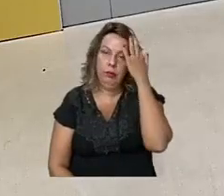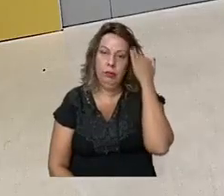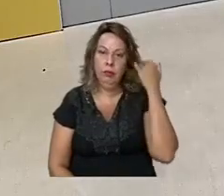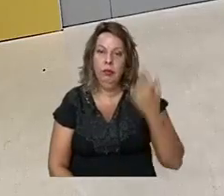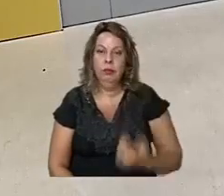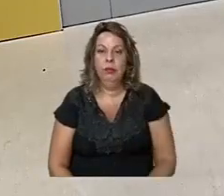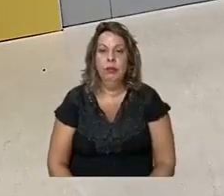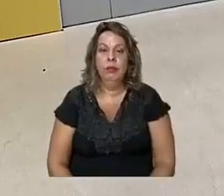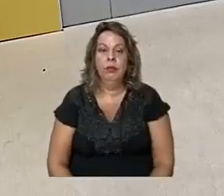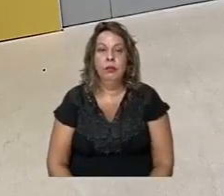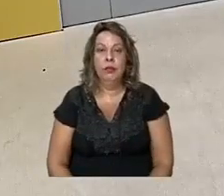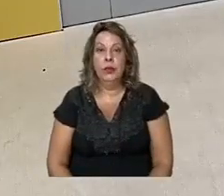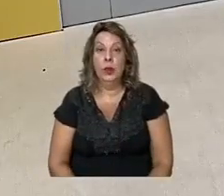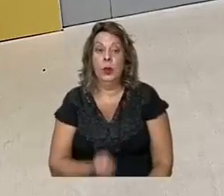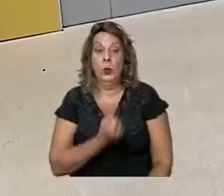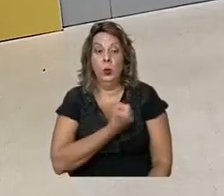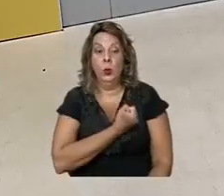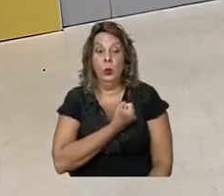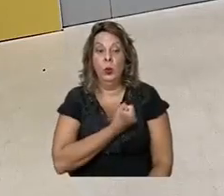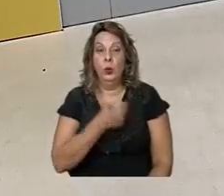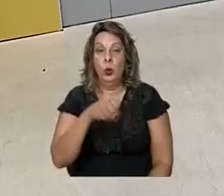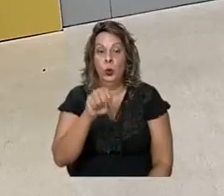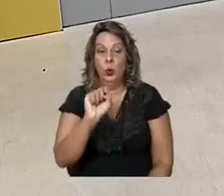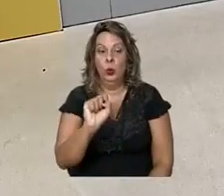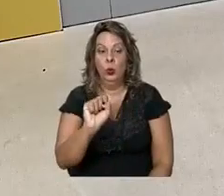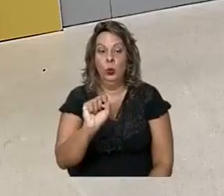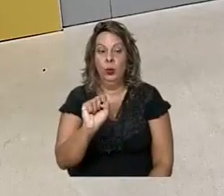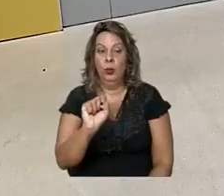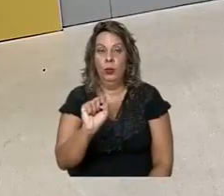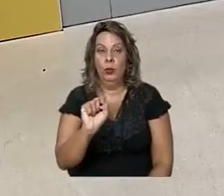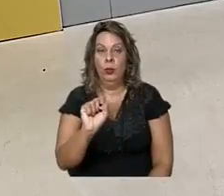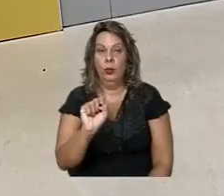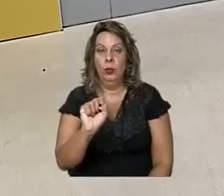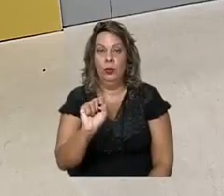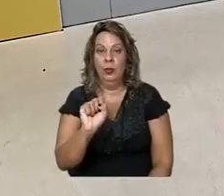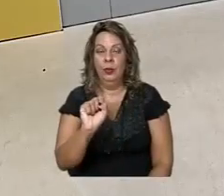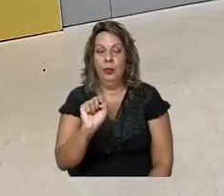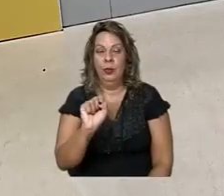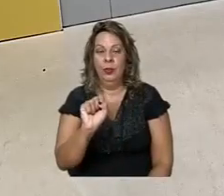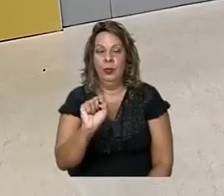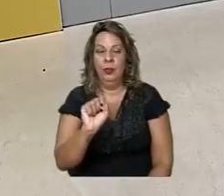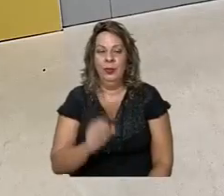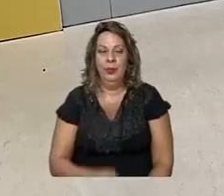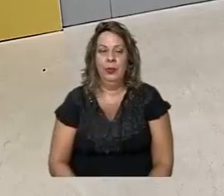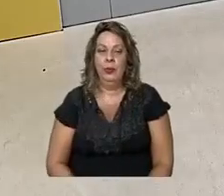60 para marcar bolinha de número 8 agora, viu, número 8, simbora